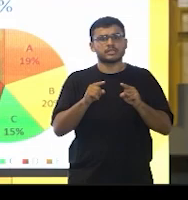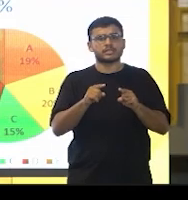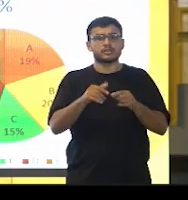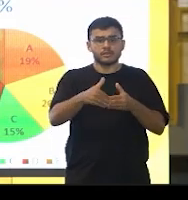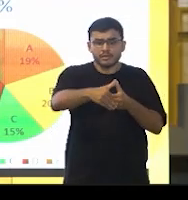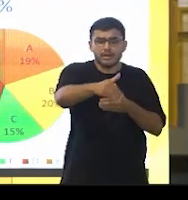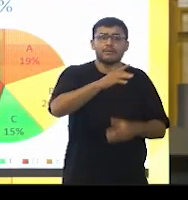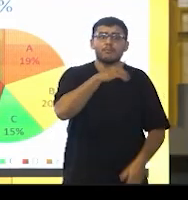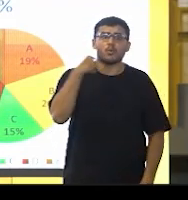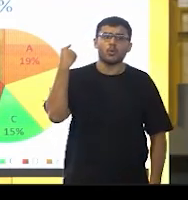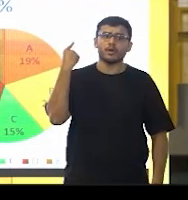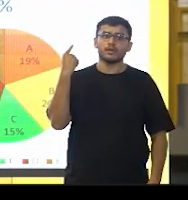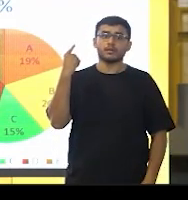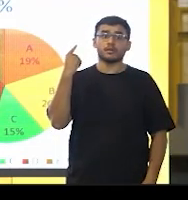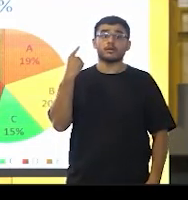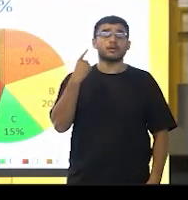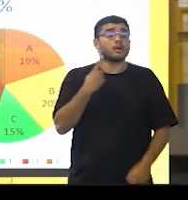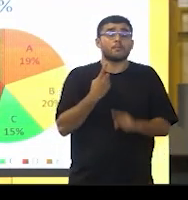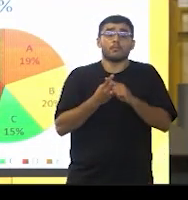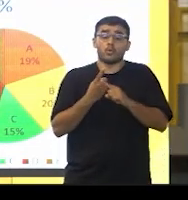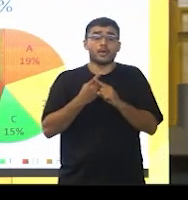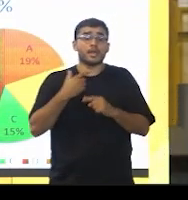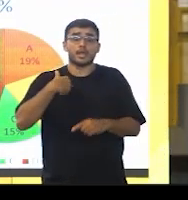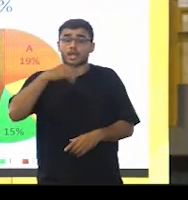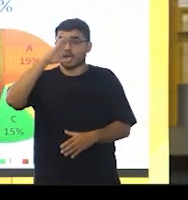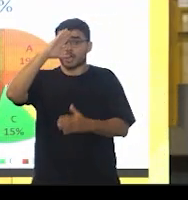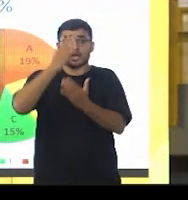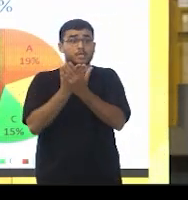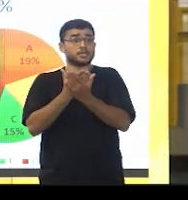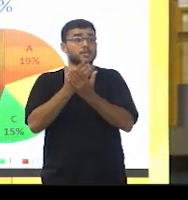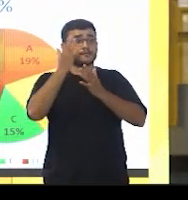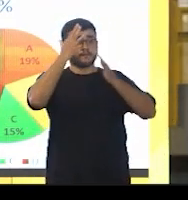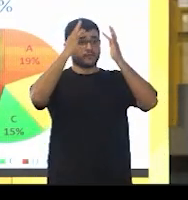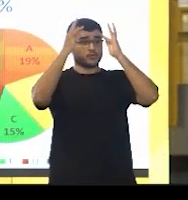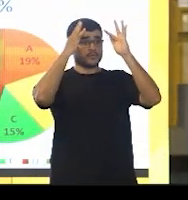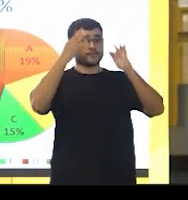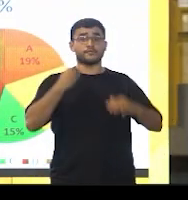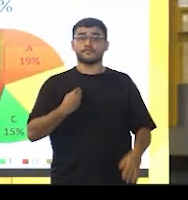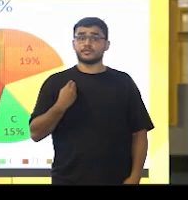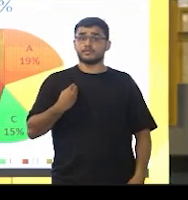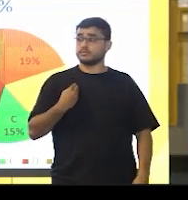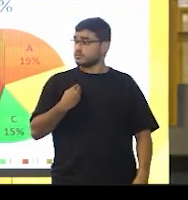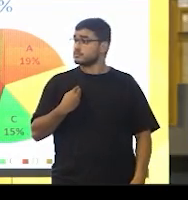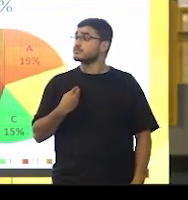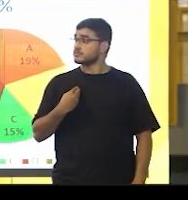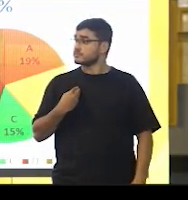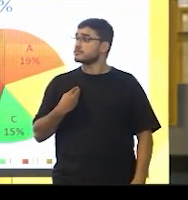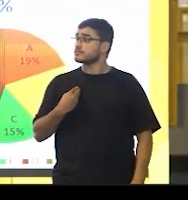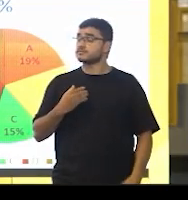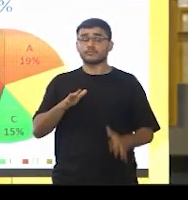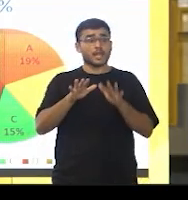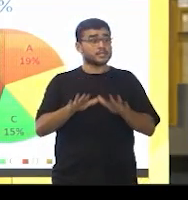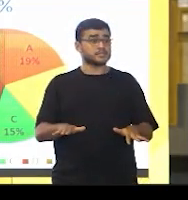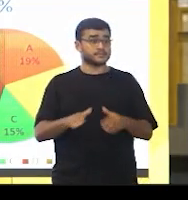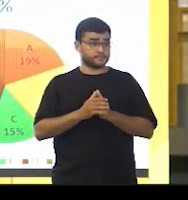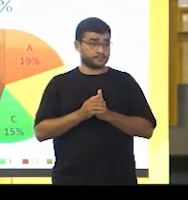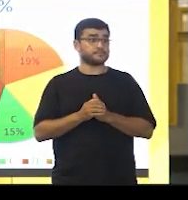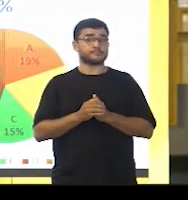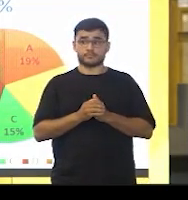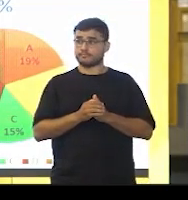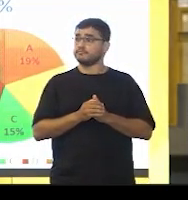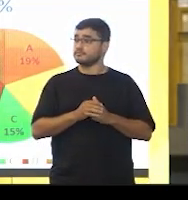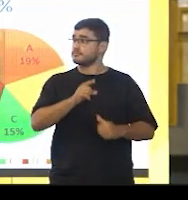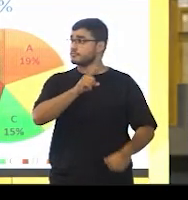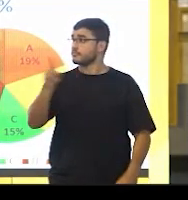texto, isso resulta da filosofia. A alegria diante da morte resulta da filosofia. Por quê?